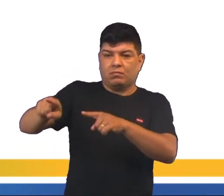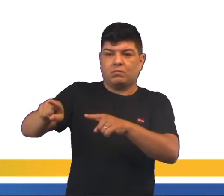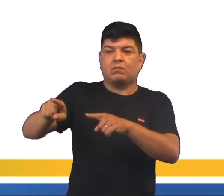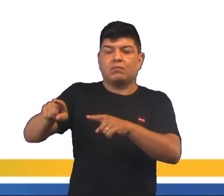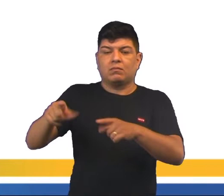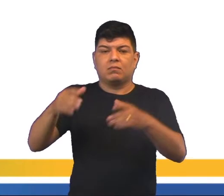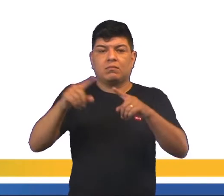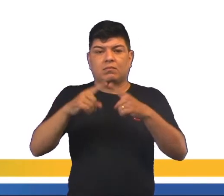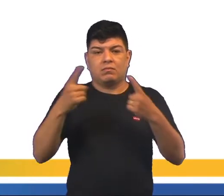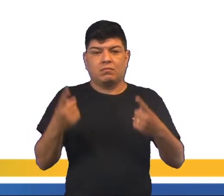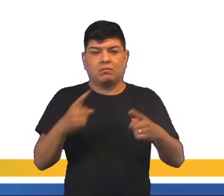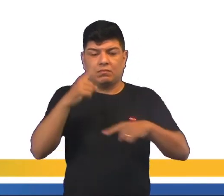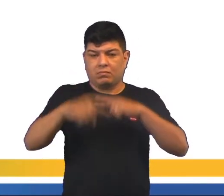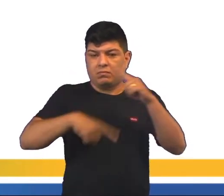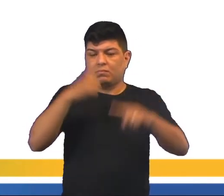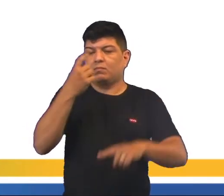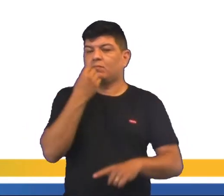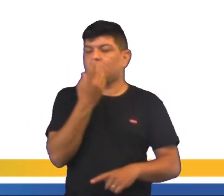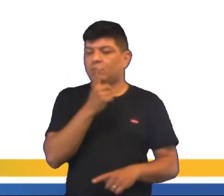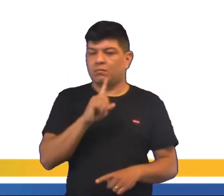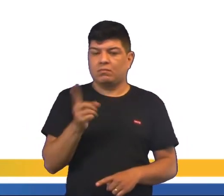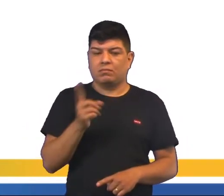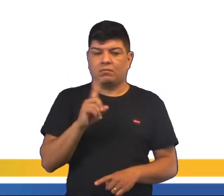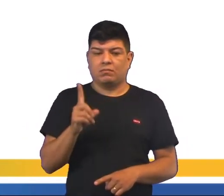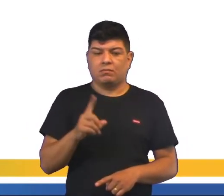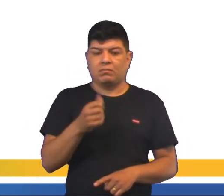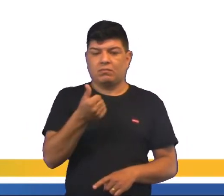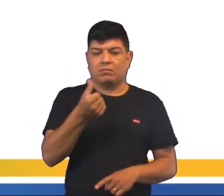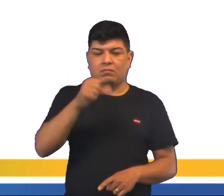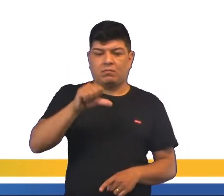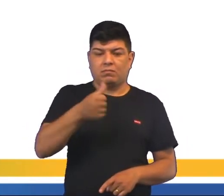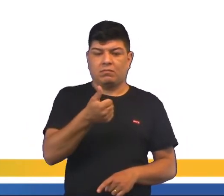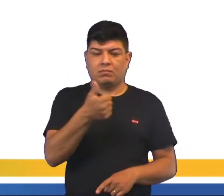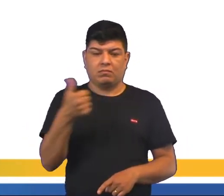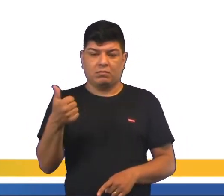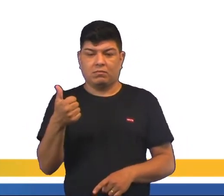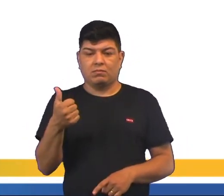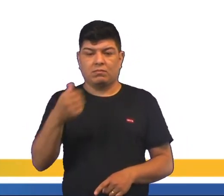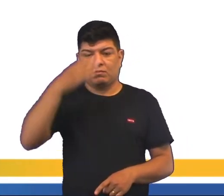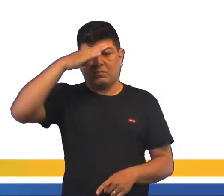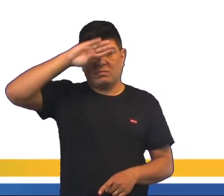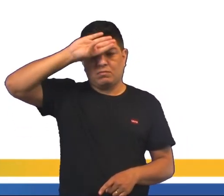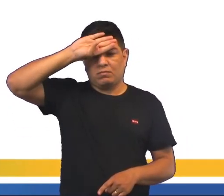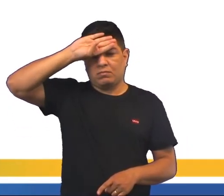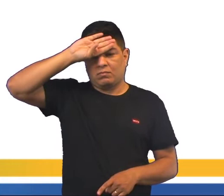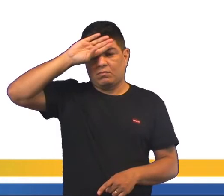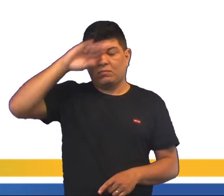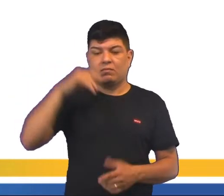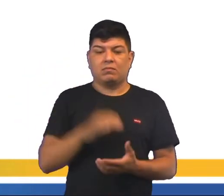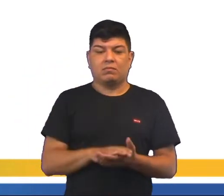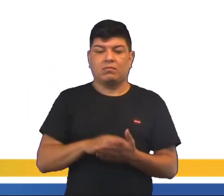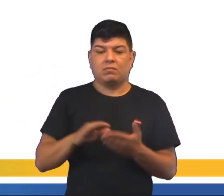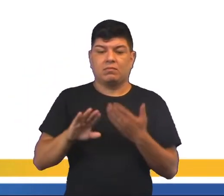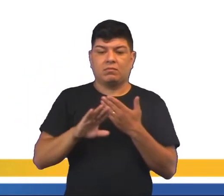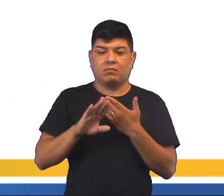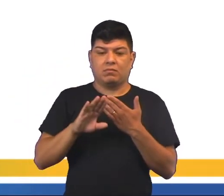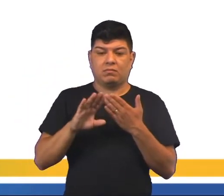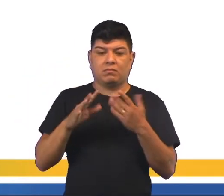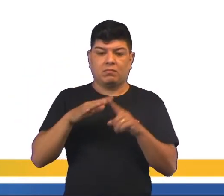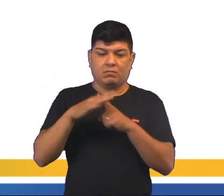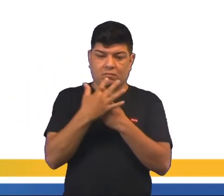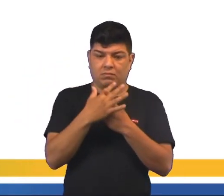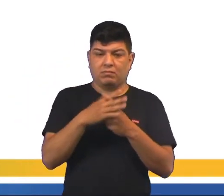Porcos, mas não foi bem sucedido. E em 1961 ainda, né, Cuba anuncia sua adesão ao socialismo.